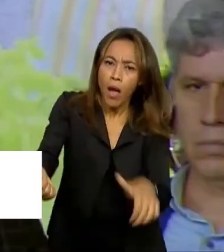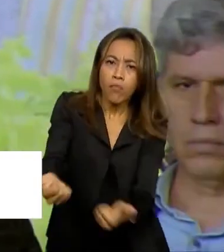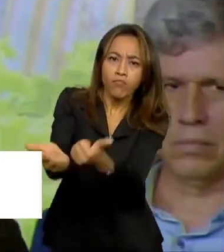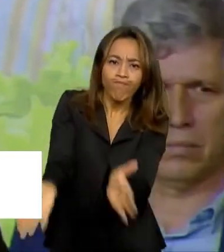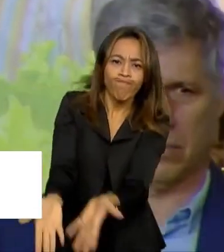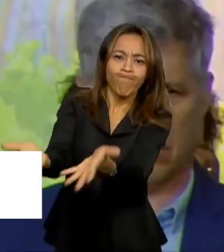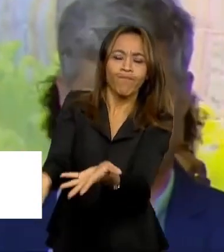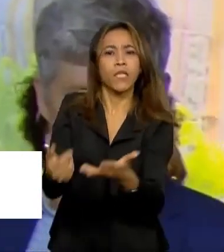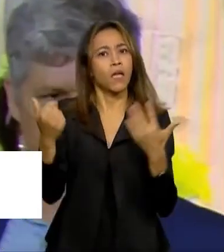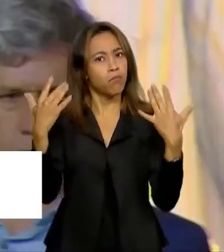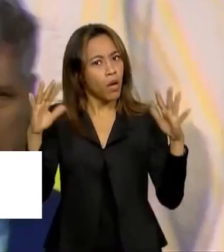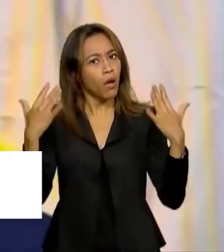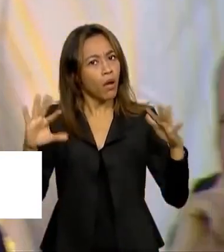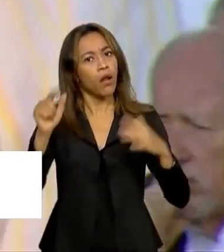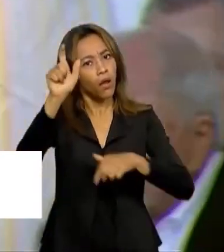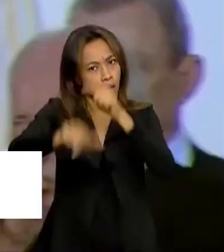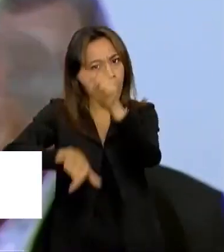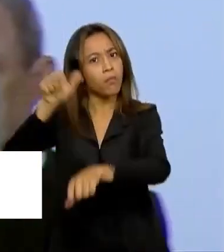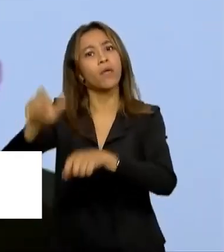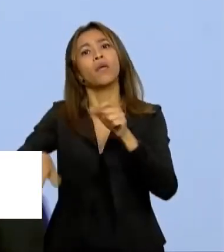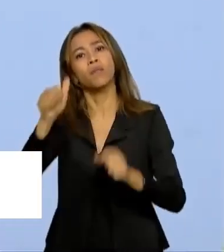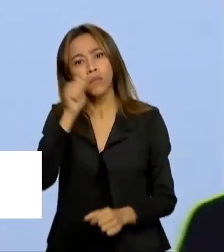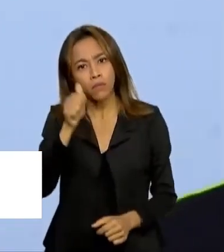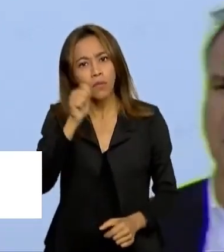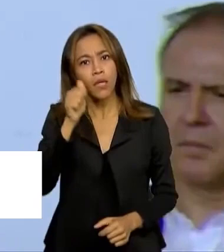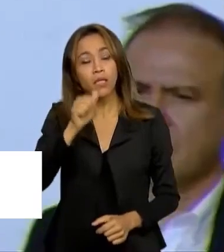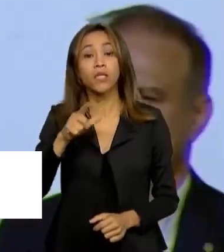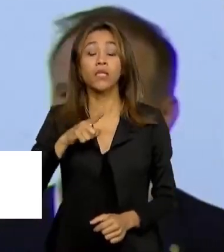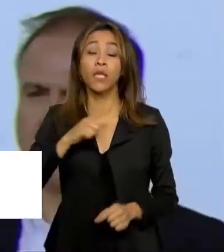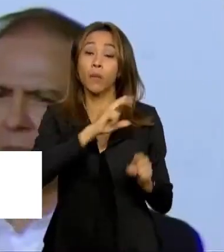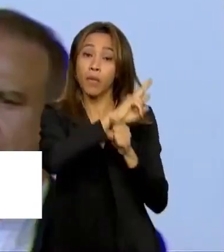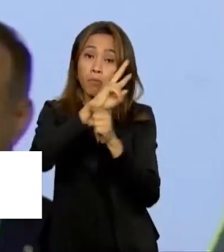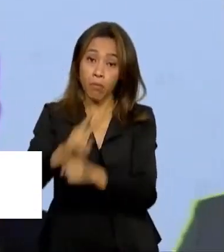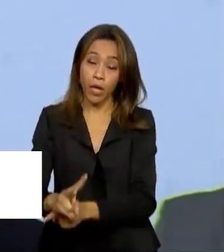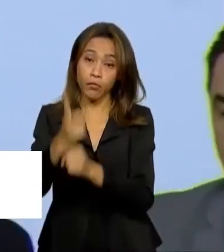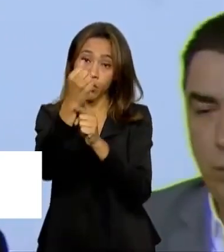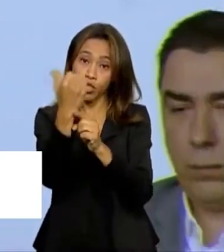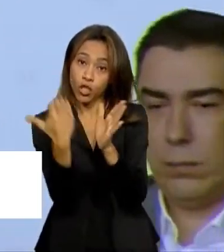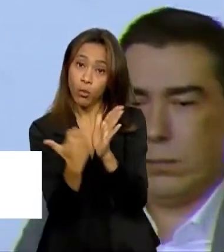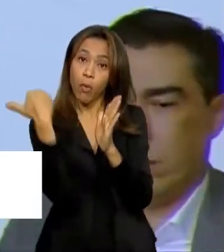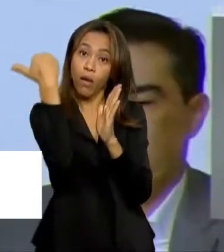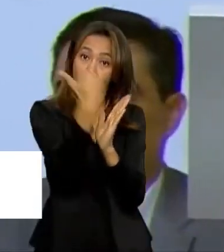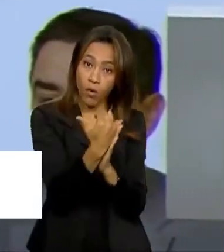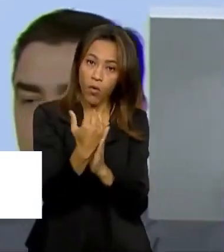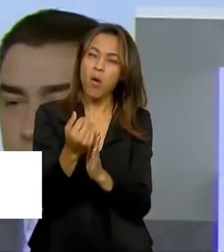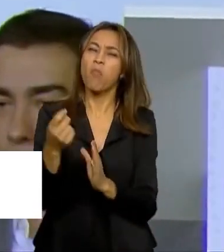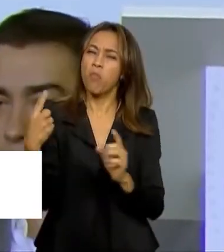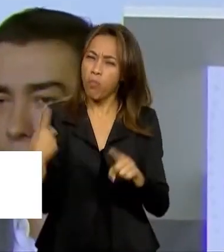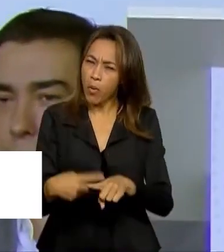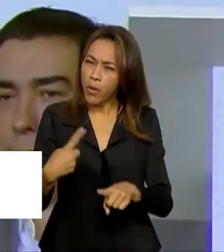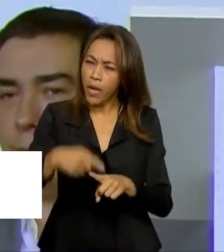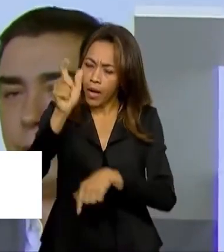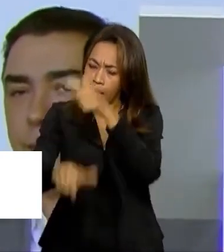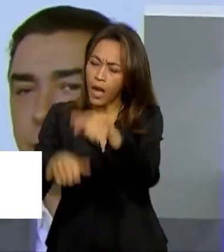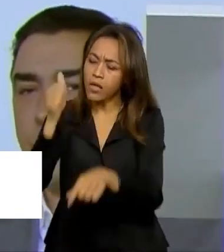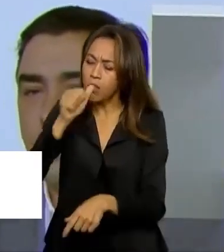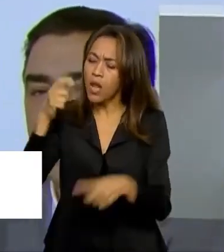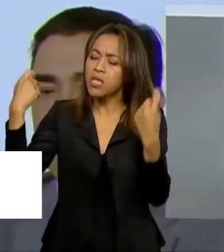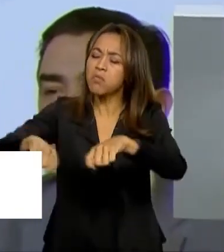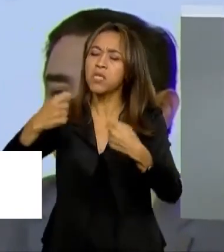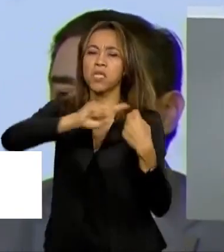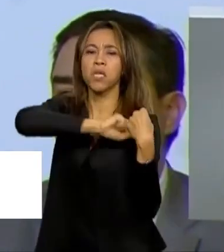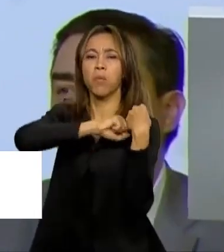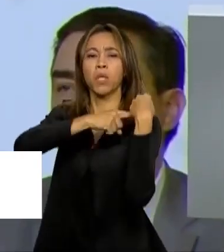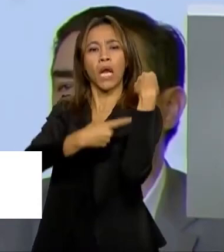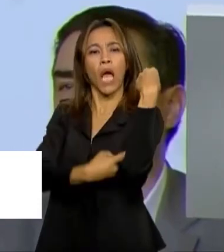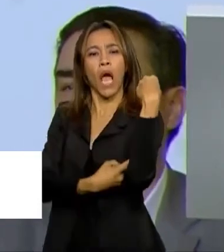as mulheres tenham um crédito um pouquinho maior, porque as mulheres precisam ficar muito empoderadas, porque as mulheres não querem